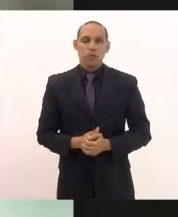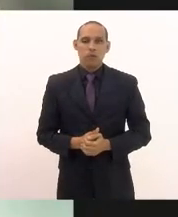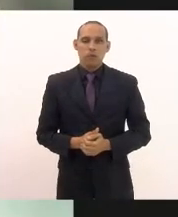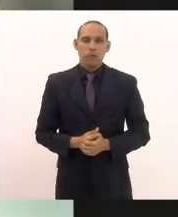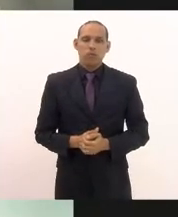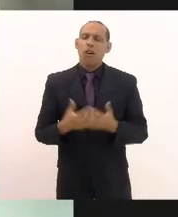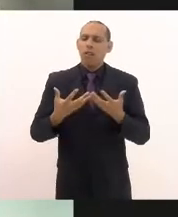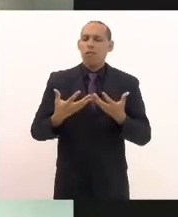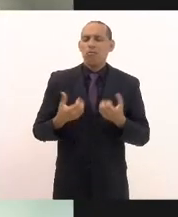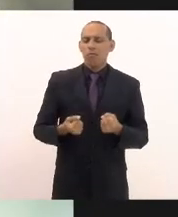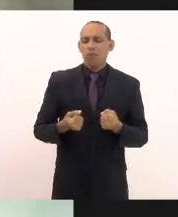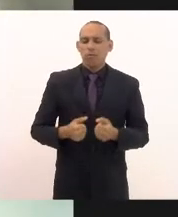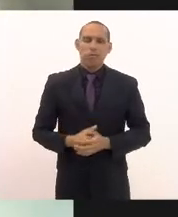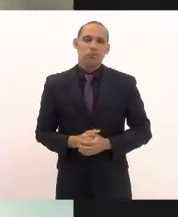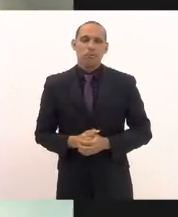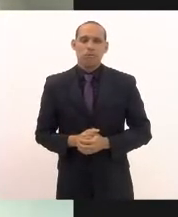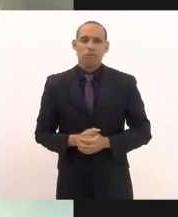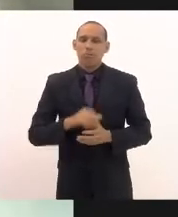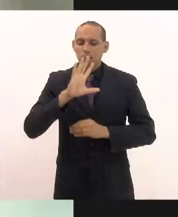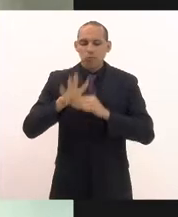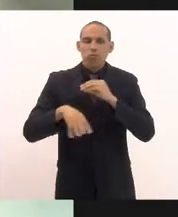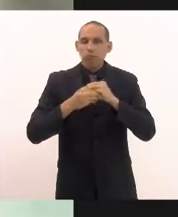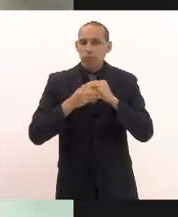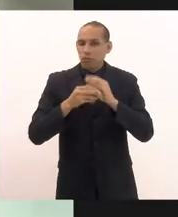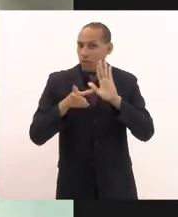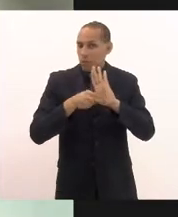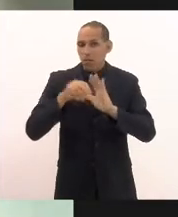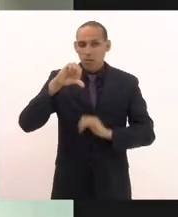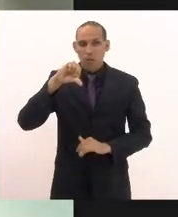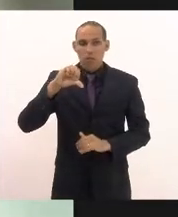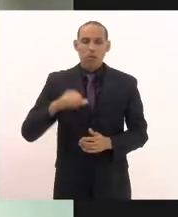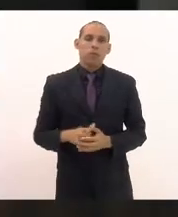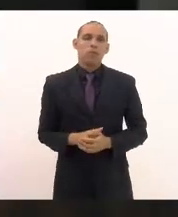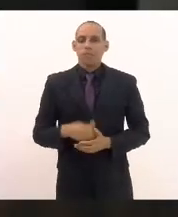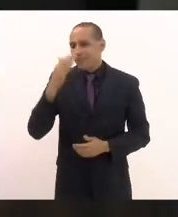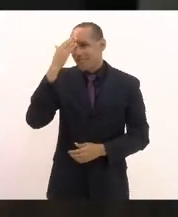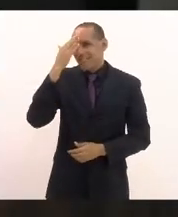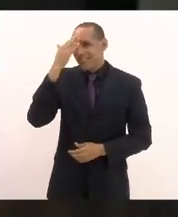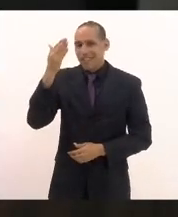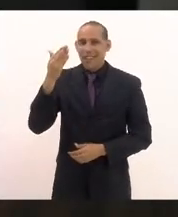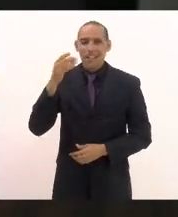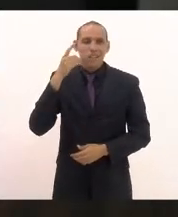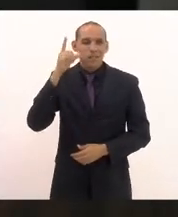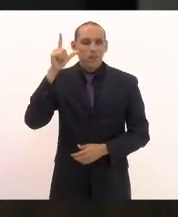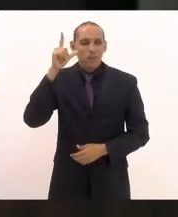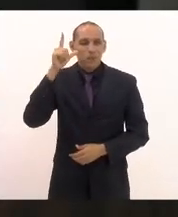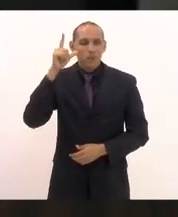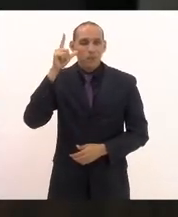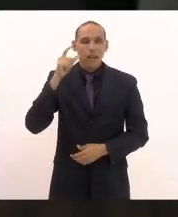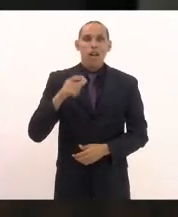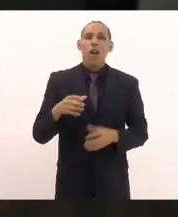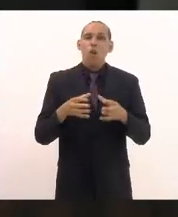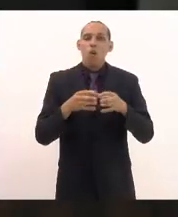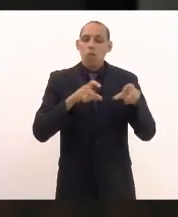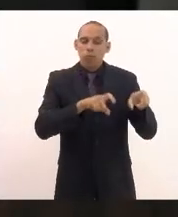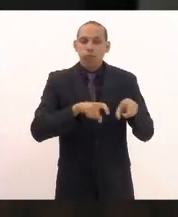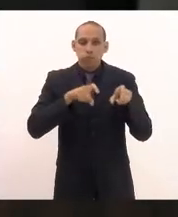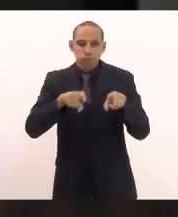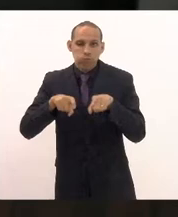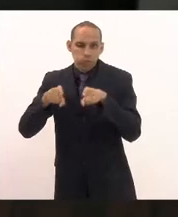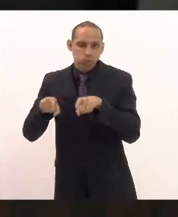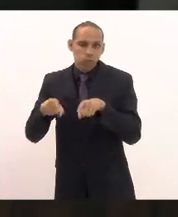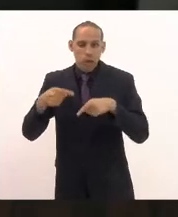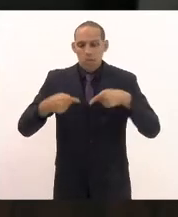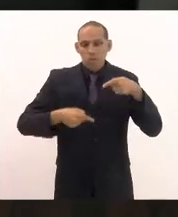Parecer favorável à inclusão da emenda número 9. Obrigada, deputada Lucinha. Pela Comissão de Agricultura, Pecuária e Políticas